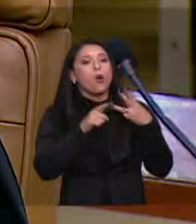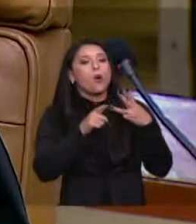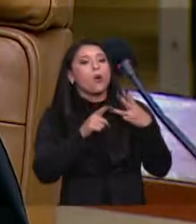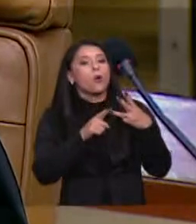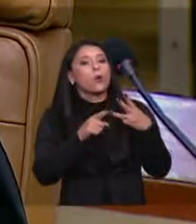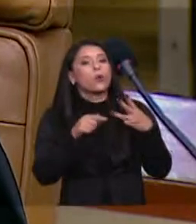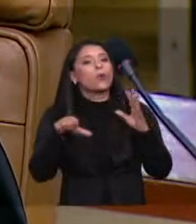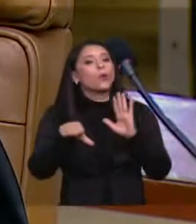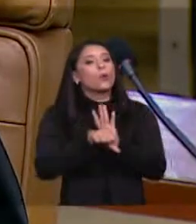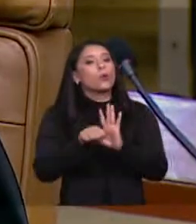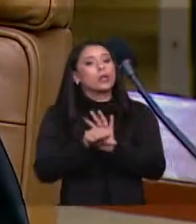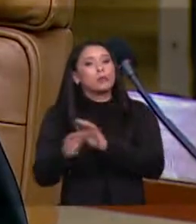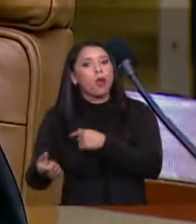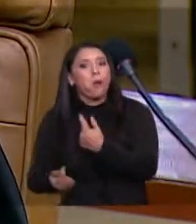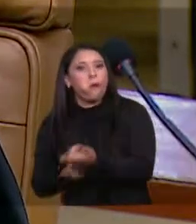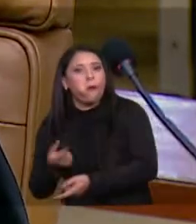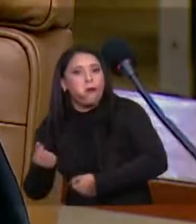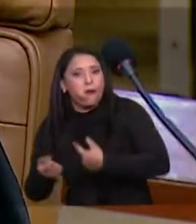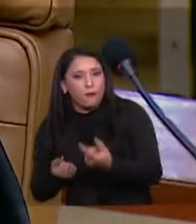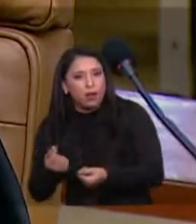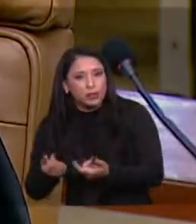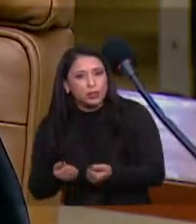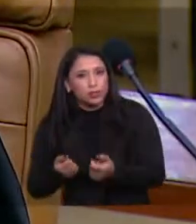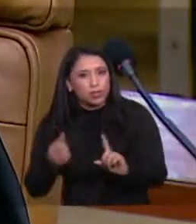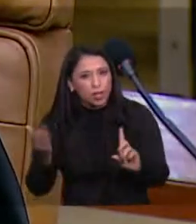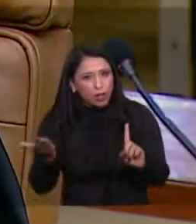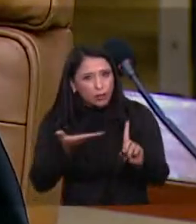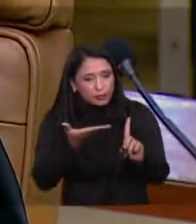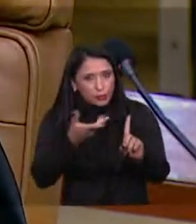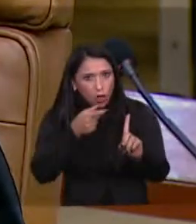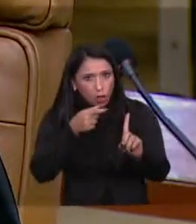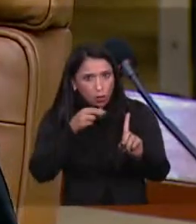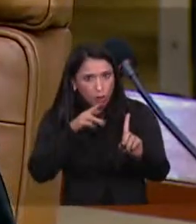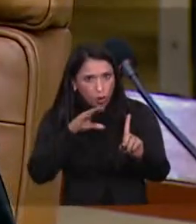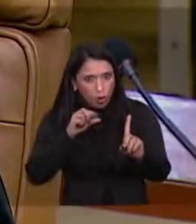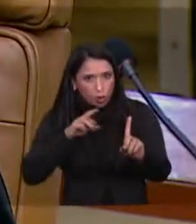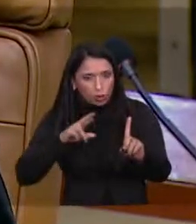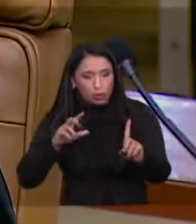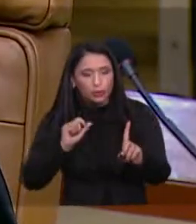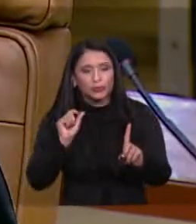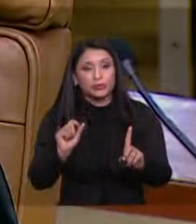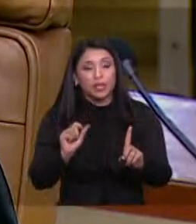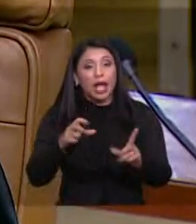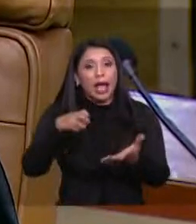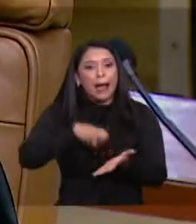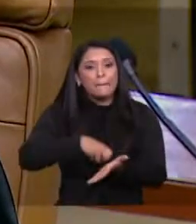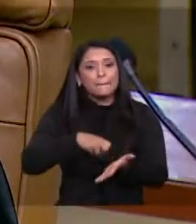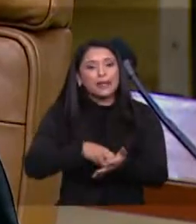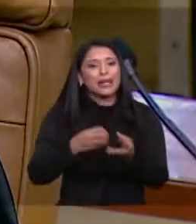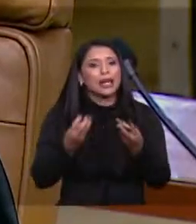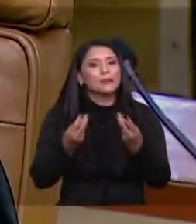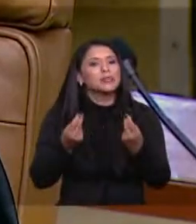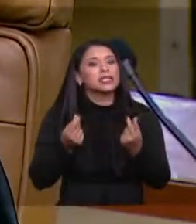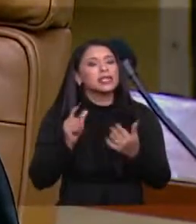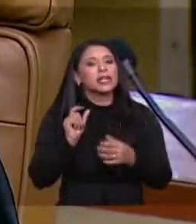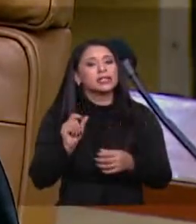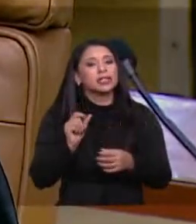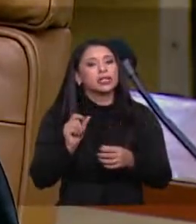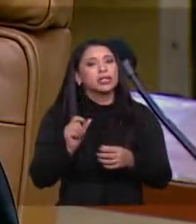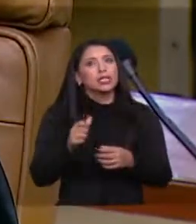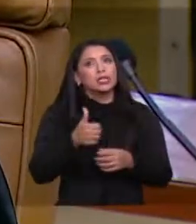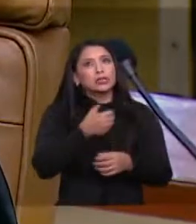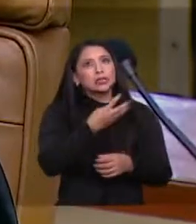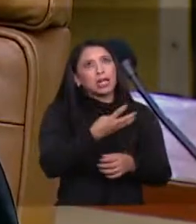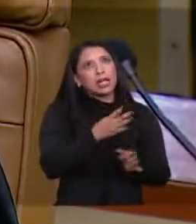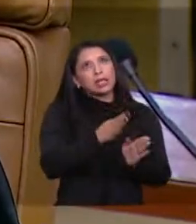de lavagem de dinheiro imputado a Fernando Afonso Collor de Melo aqui a pena abstrata corresponde ao intervalo